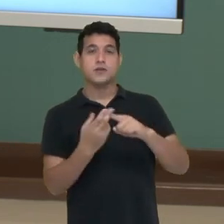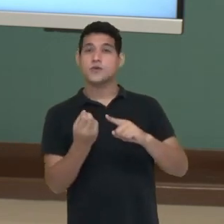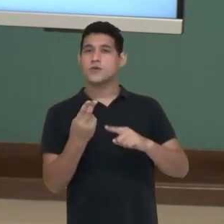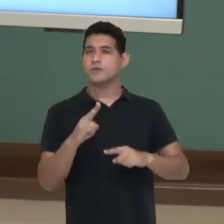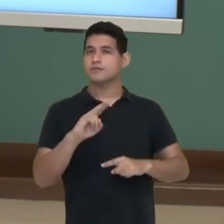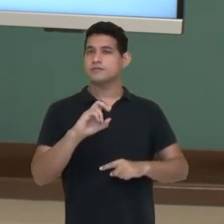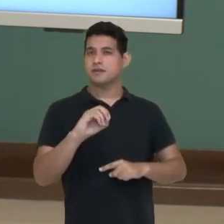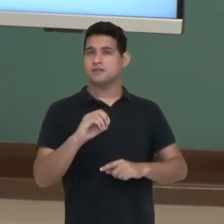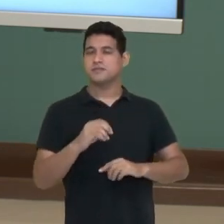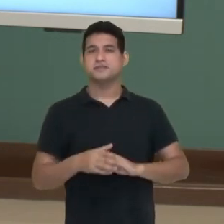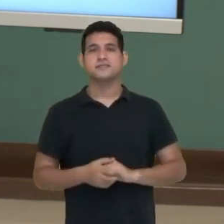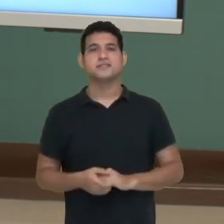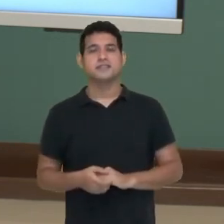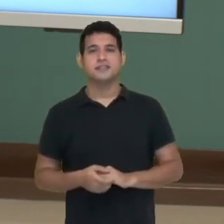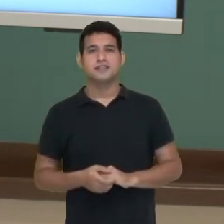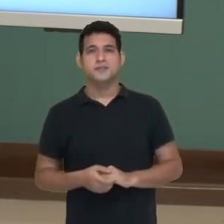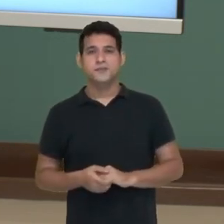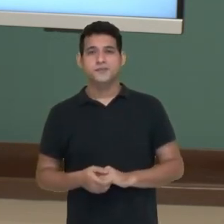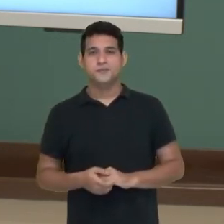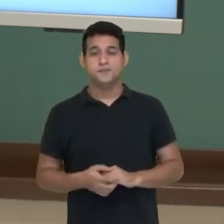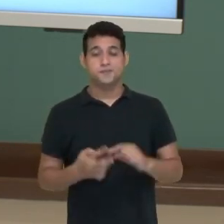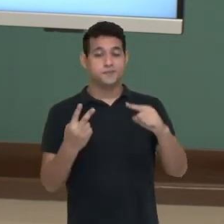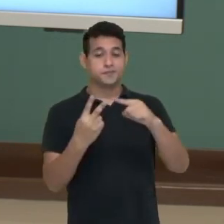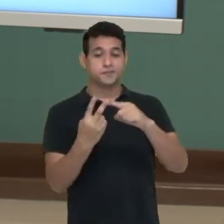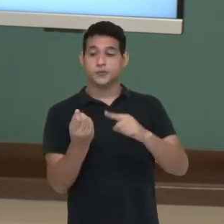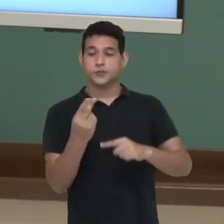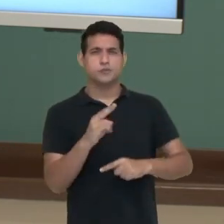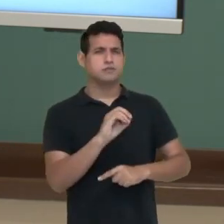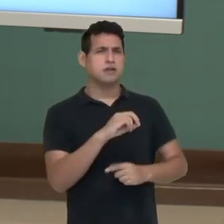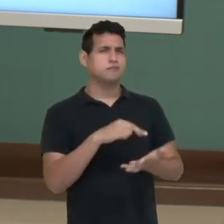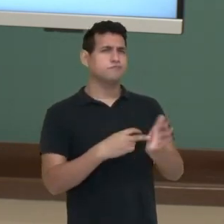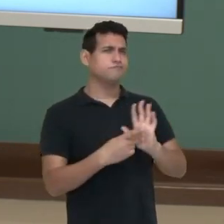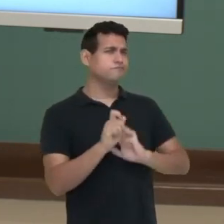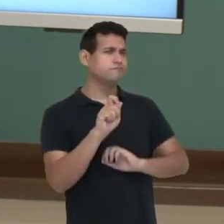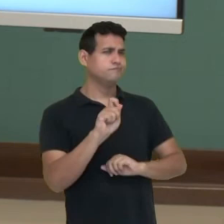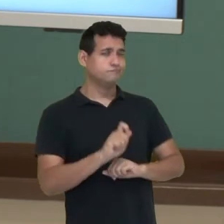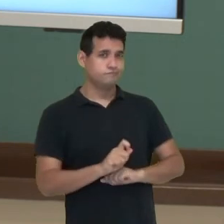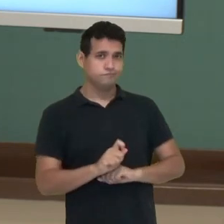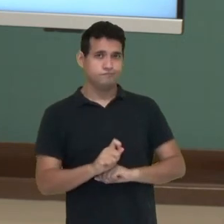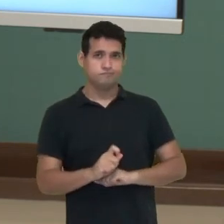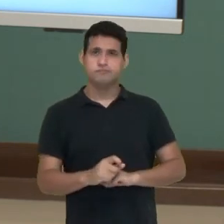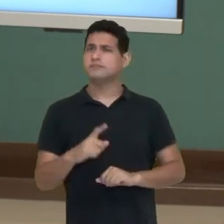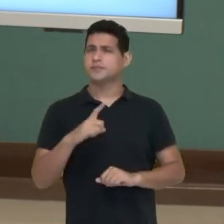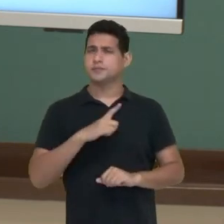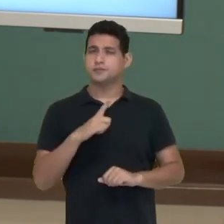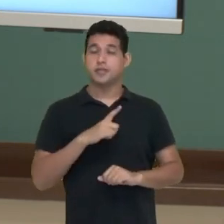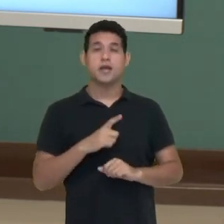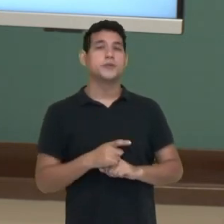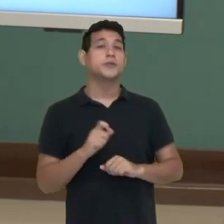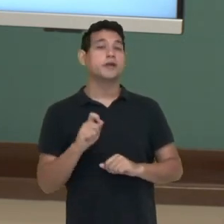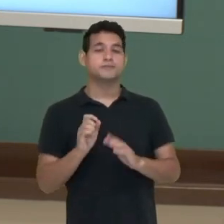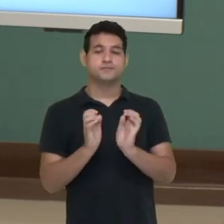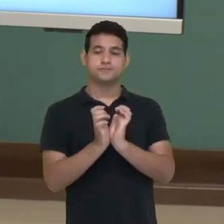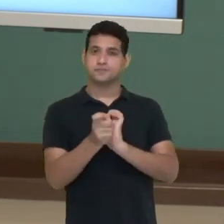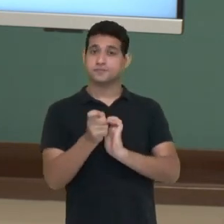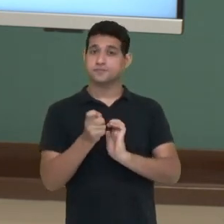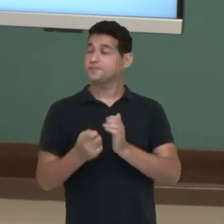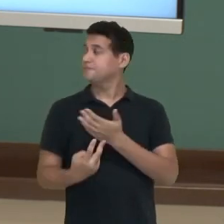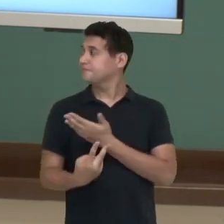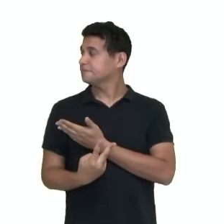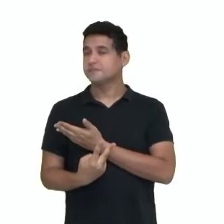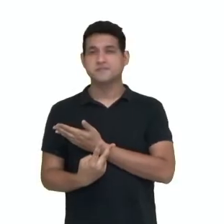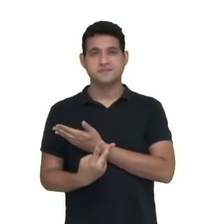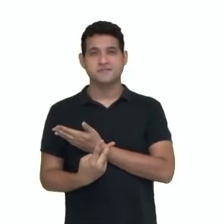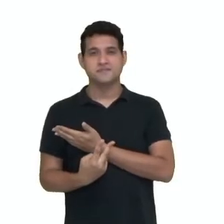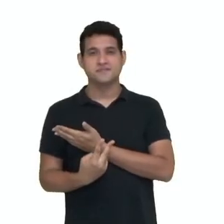função, ok? Raiz ou zero da função é o que mesmo? Onde corta no eixo x, gente. Tá aqui, ó, 2, onde corta no